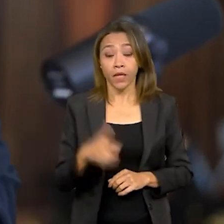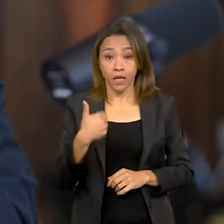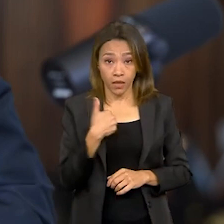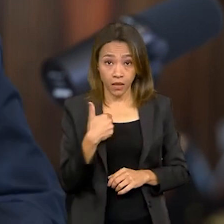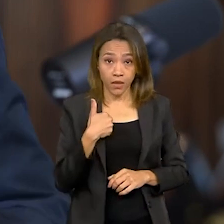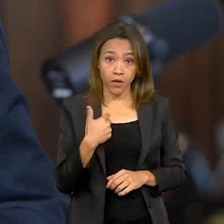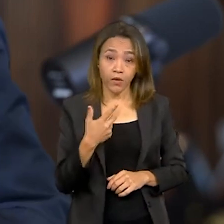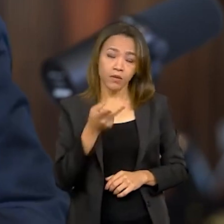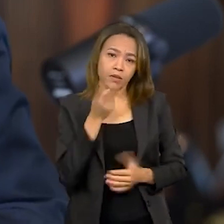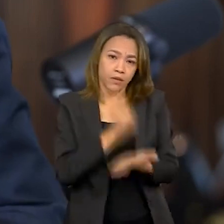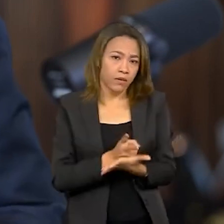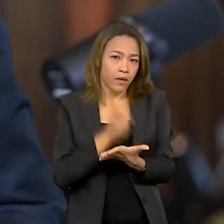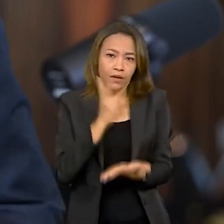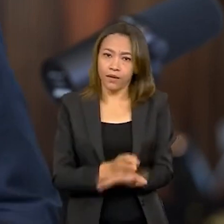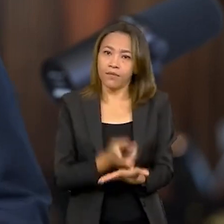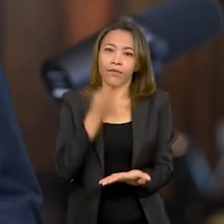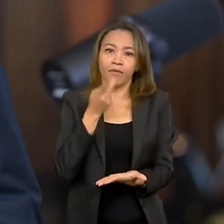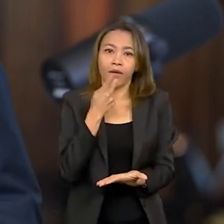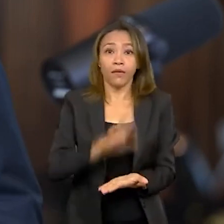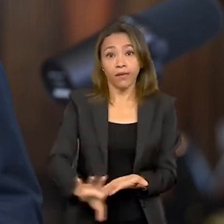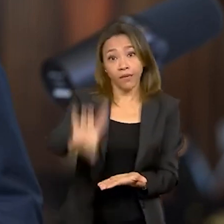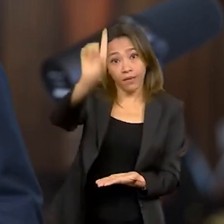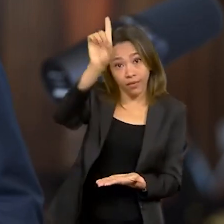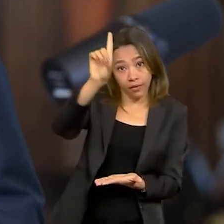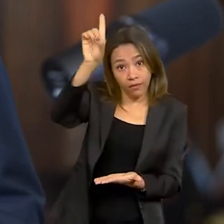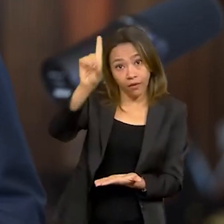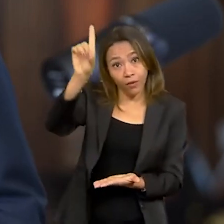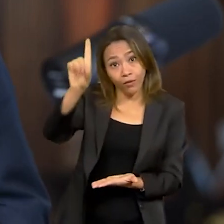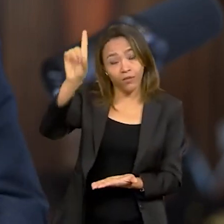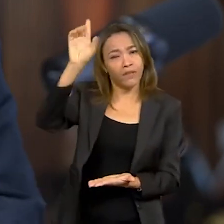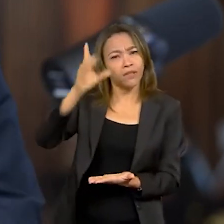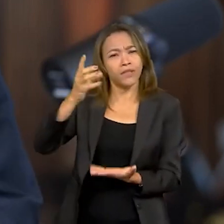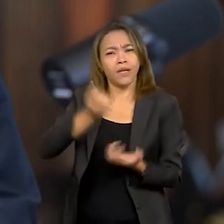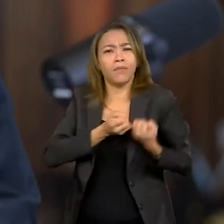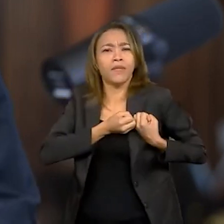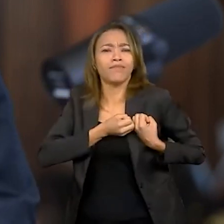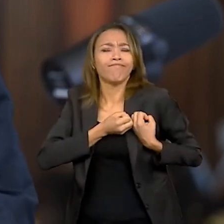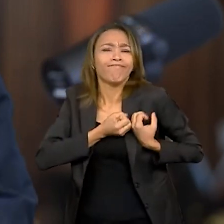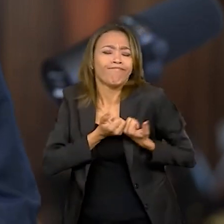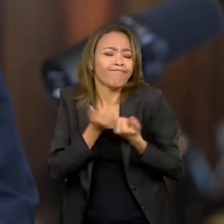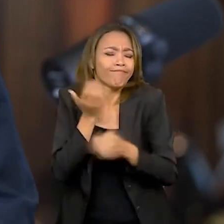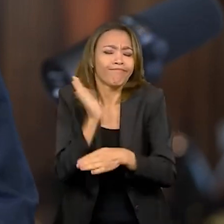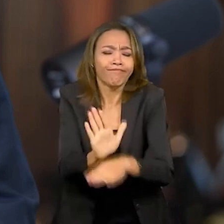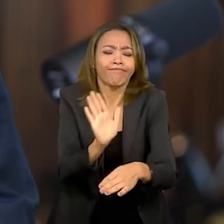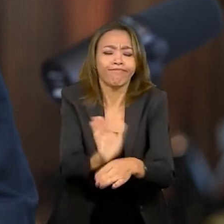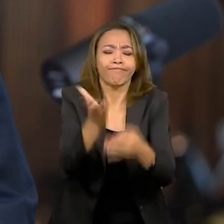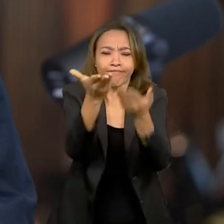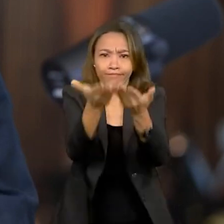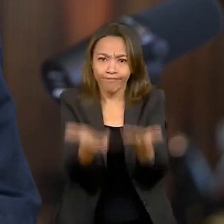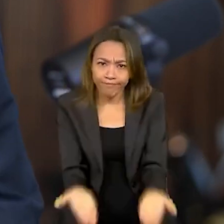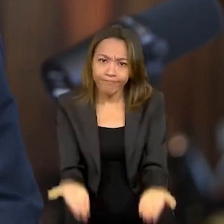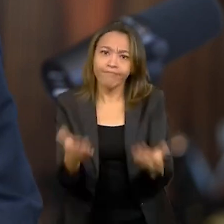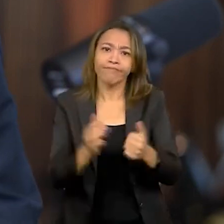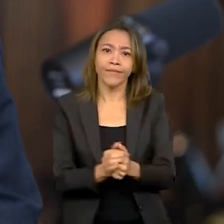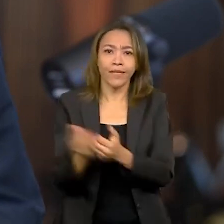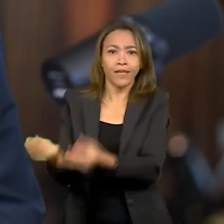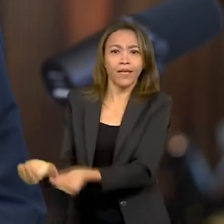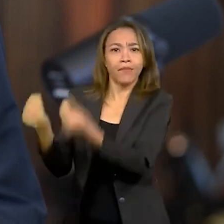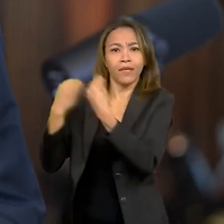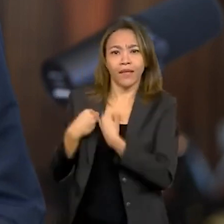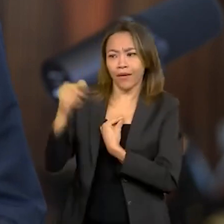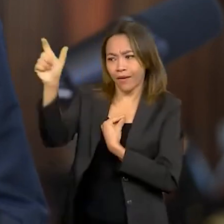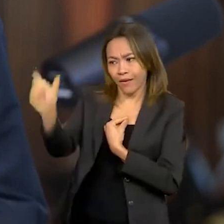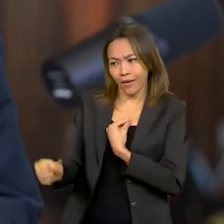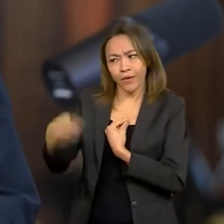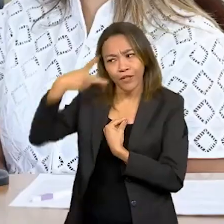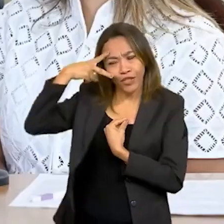digo que Deus sempre foi muito generoso comigo Deus foi muito generoso e me dá a janja Foi muito generoso e dá a